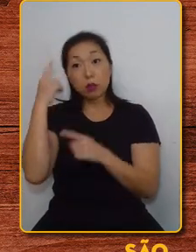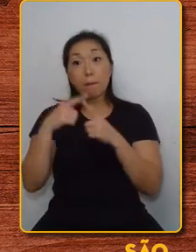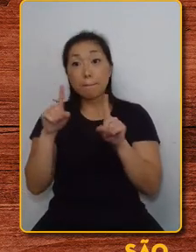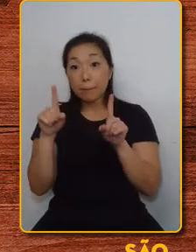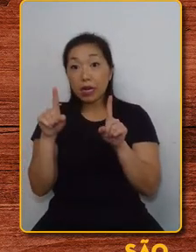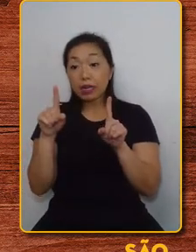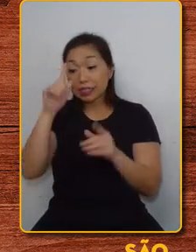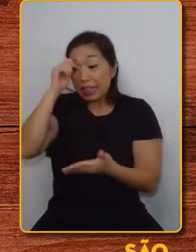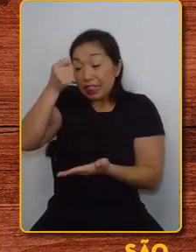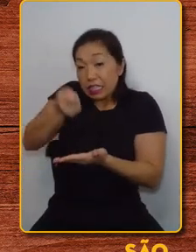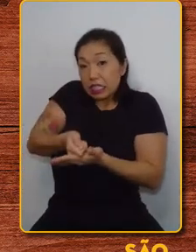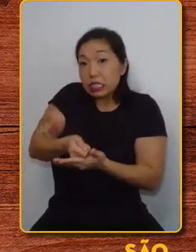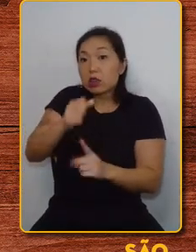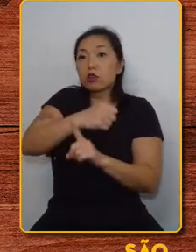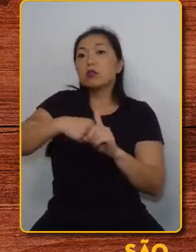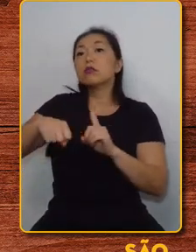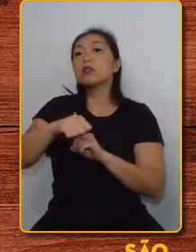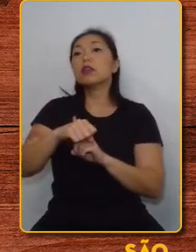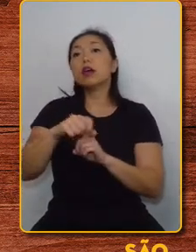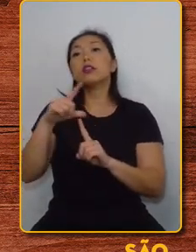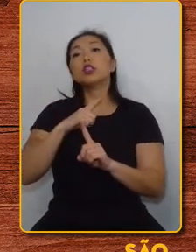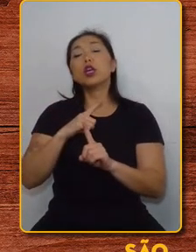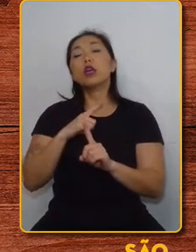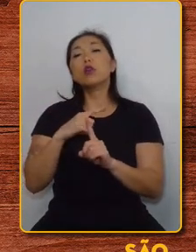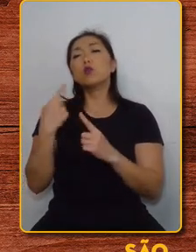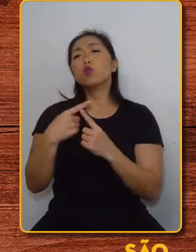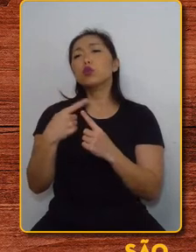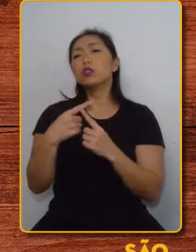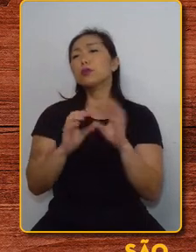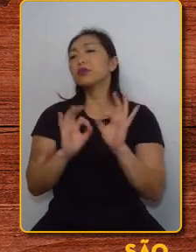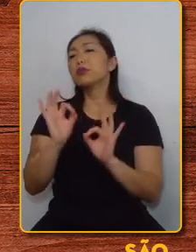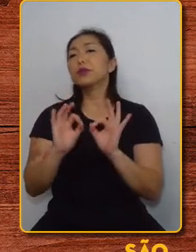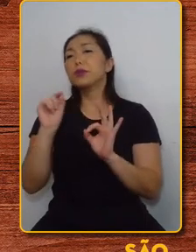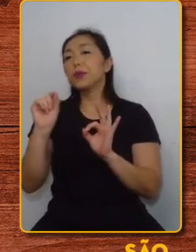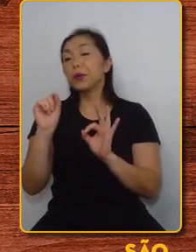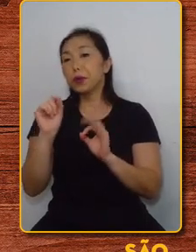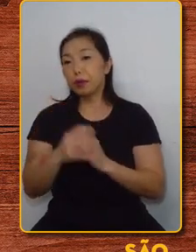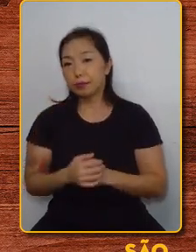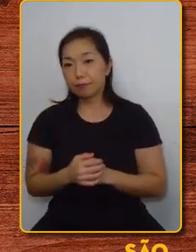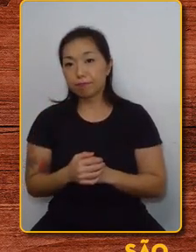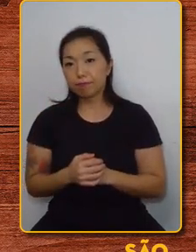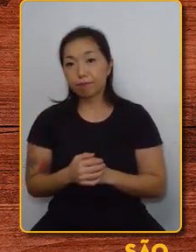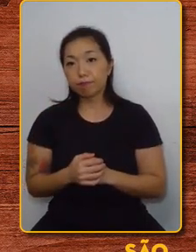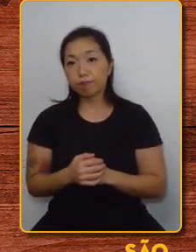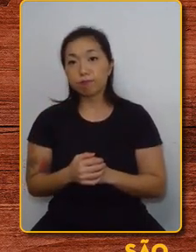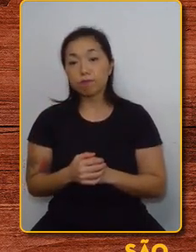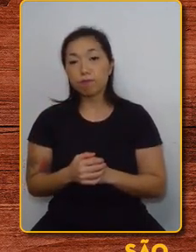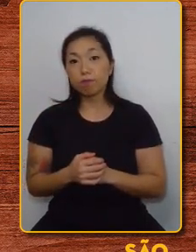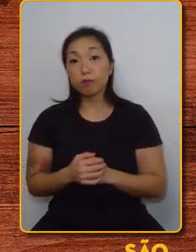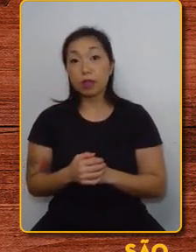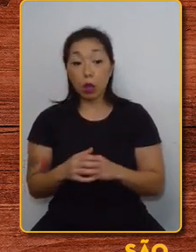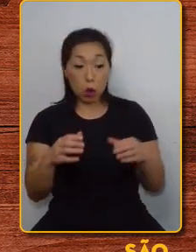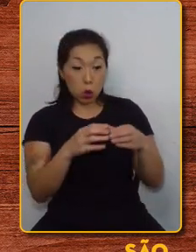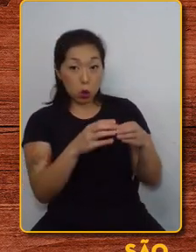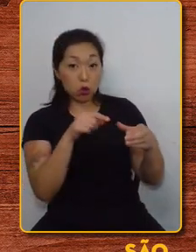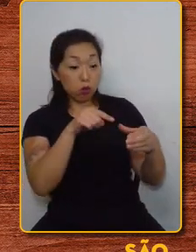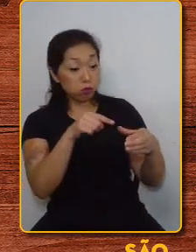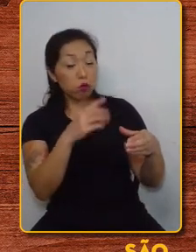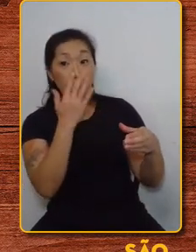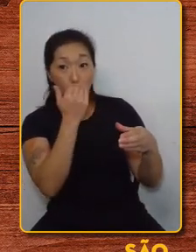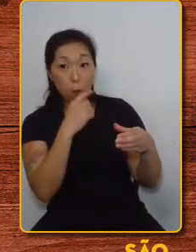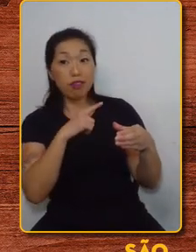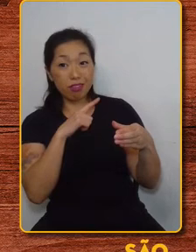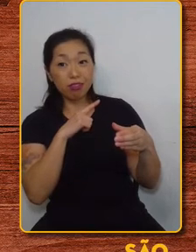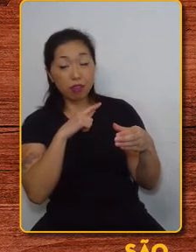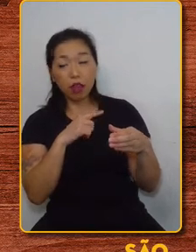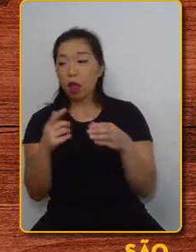um tipo de organização que dá o direito que algum grupo se alimente e que outro grupo não se alimente de